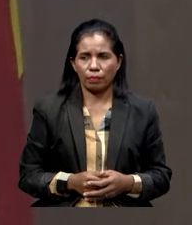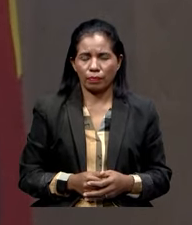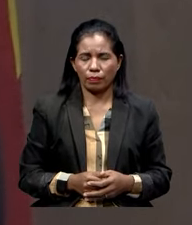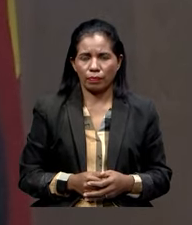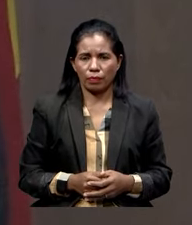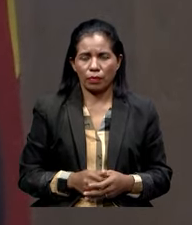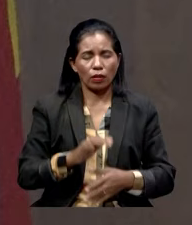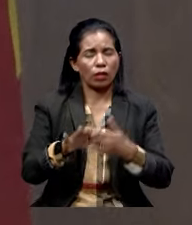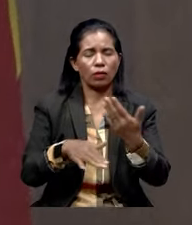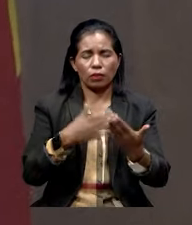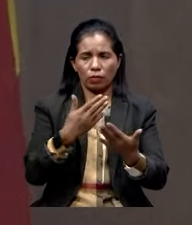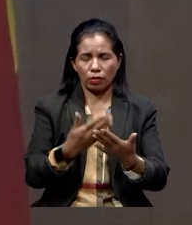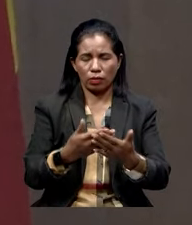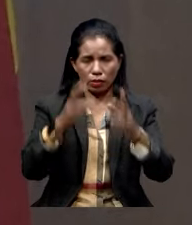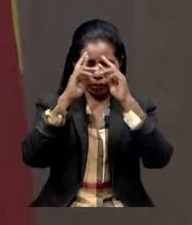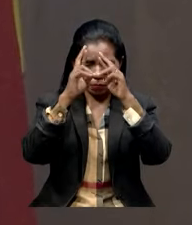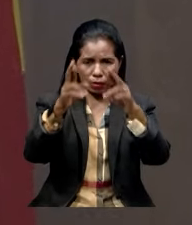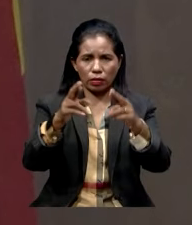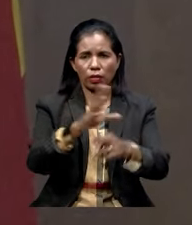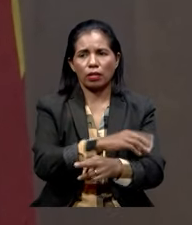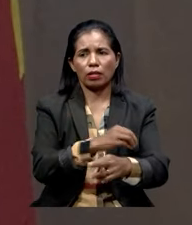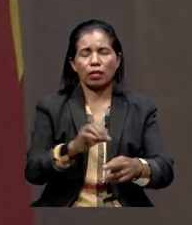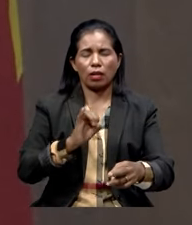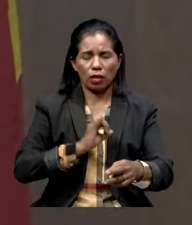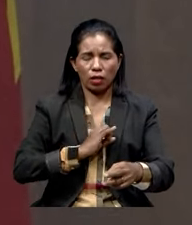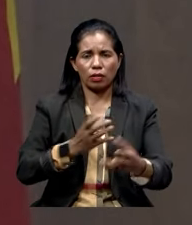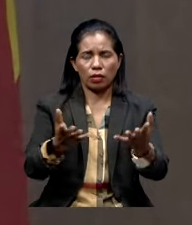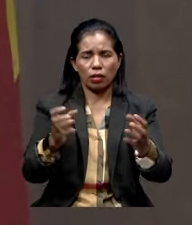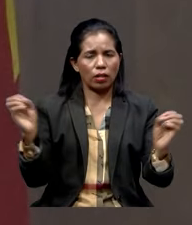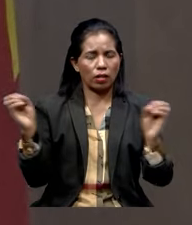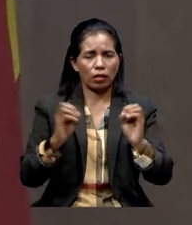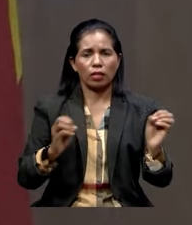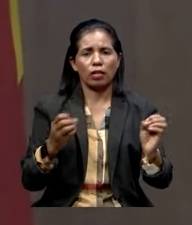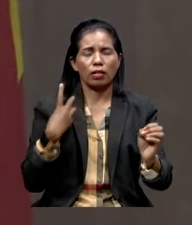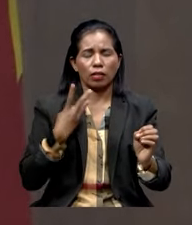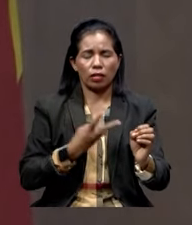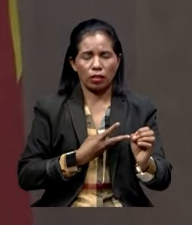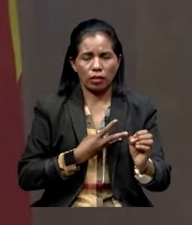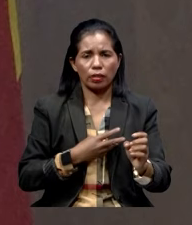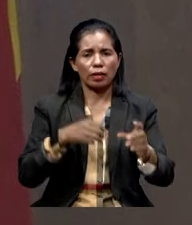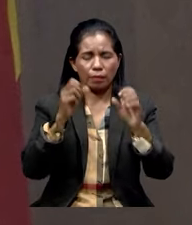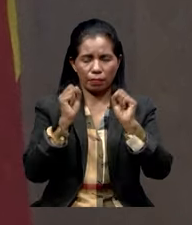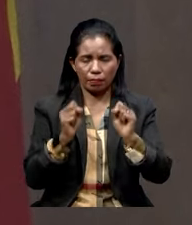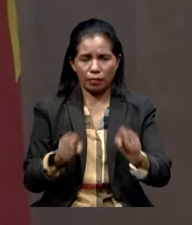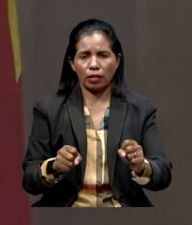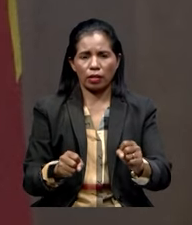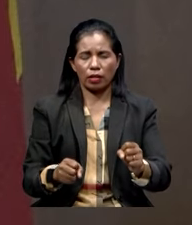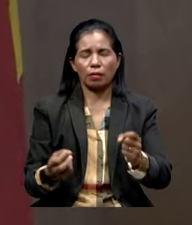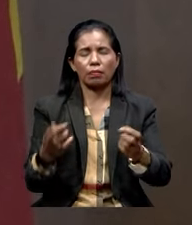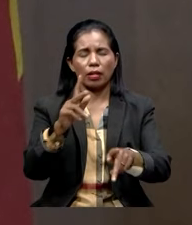Excelências, nunca poderemos esquecer a coragem da